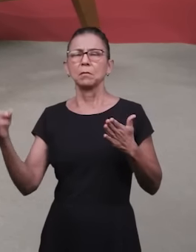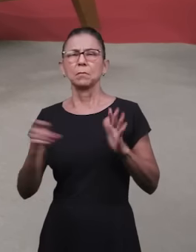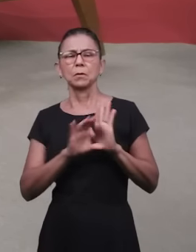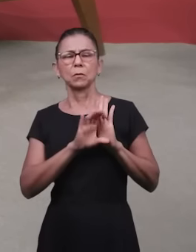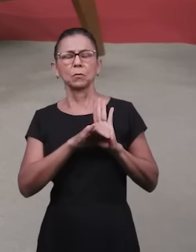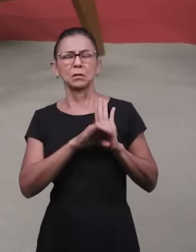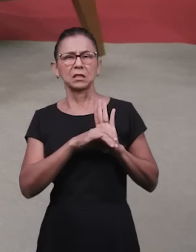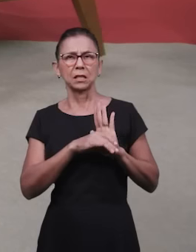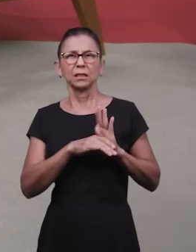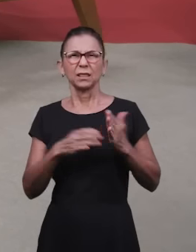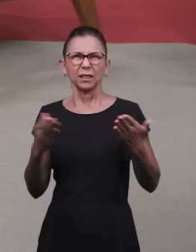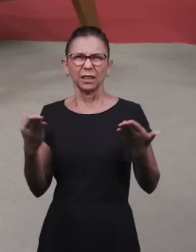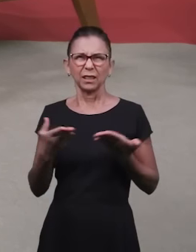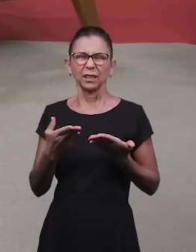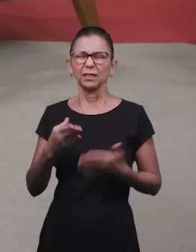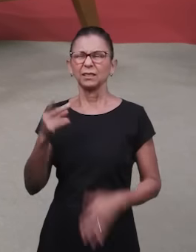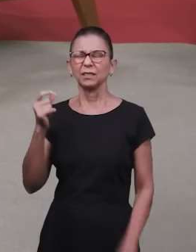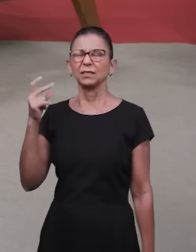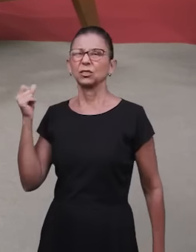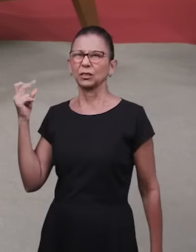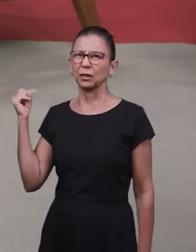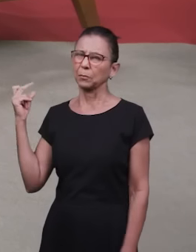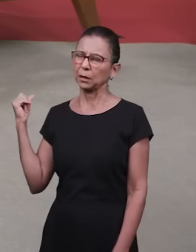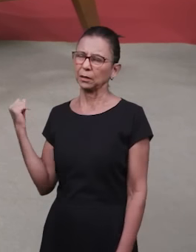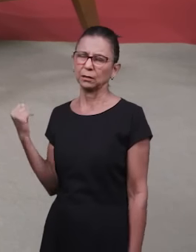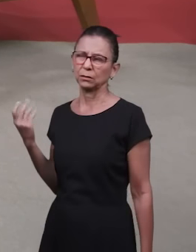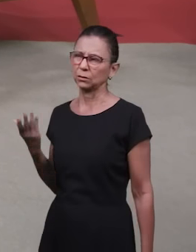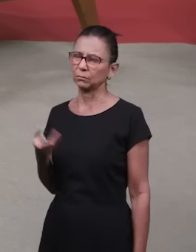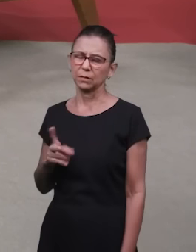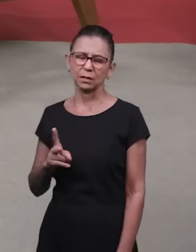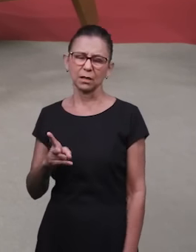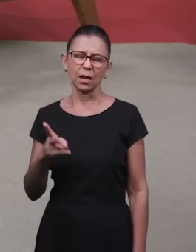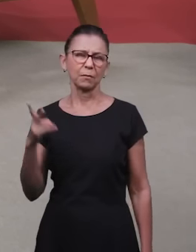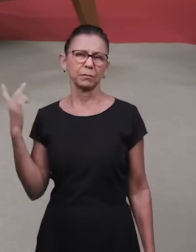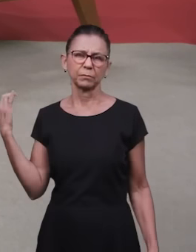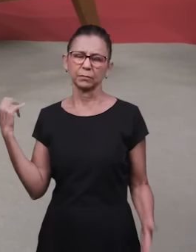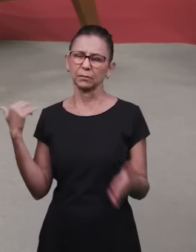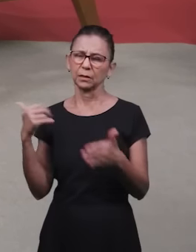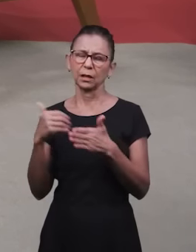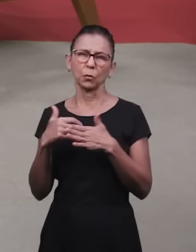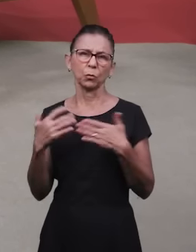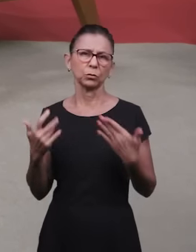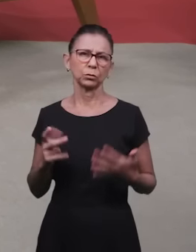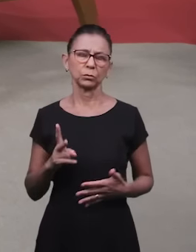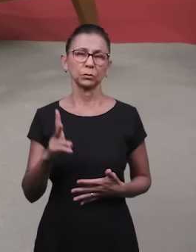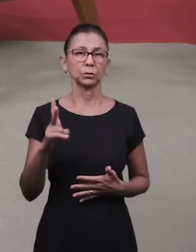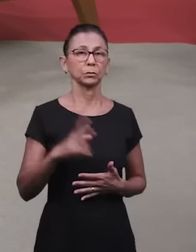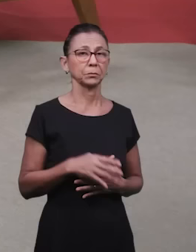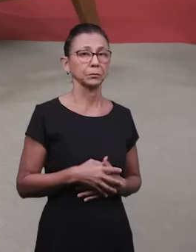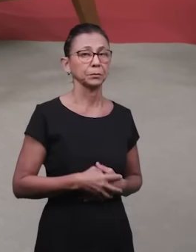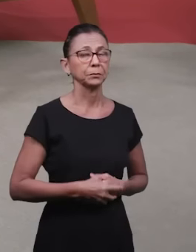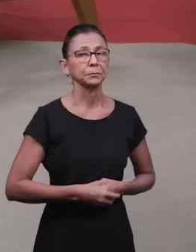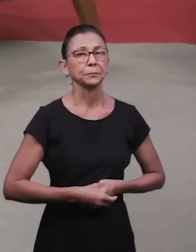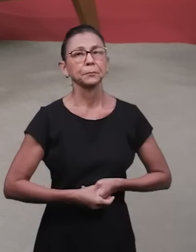não é uma coisa de agora, Josias. Isso não é uma coisa de agora. Sempre existiu.